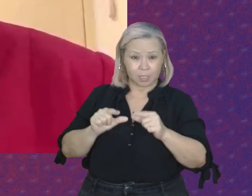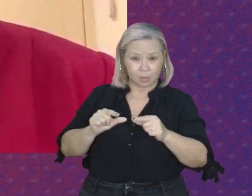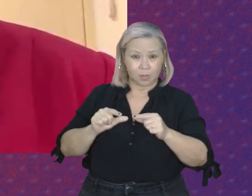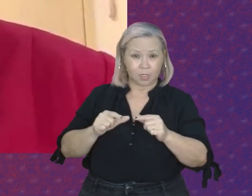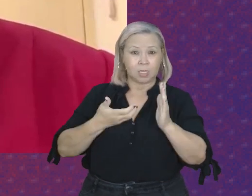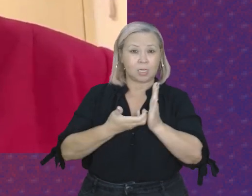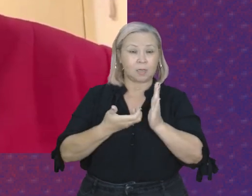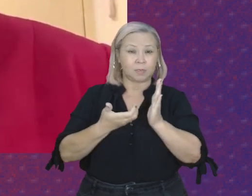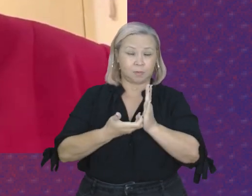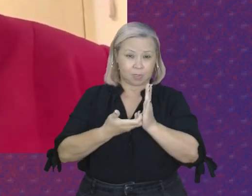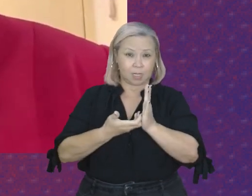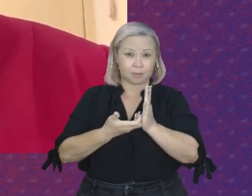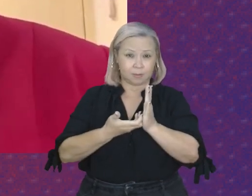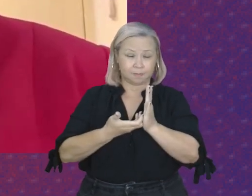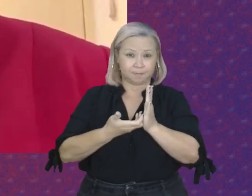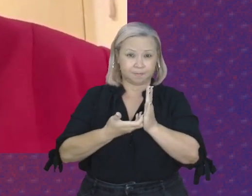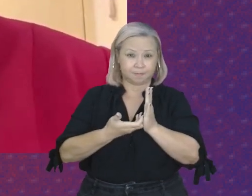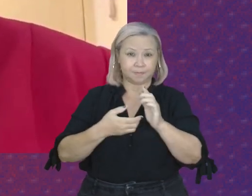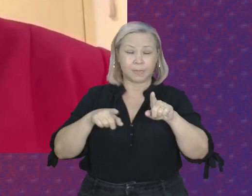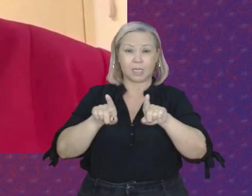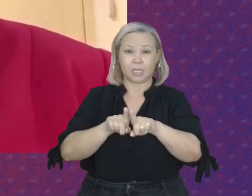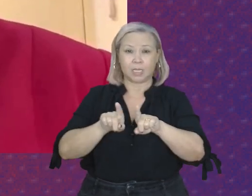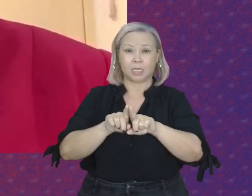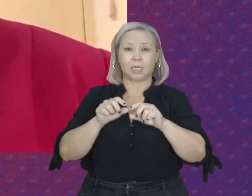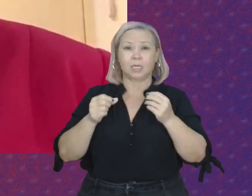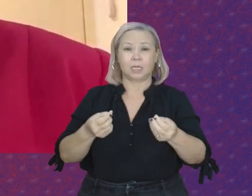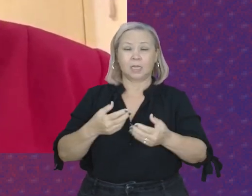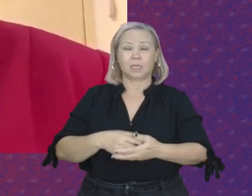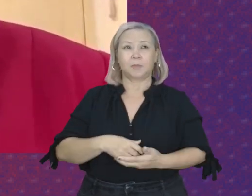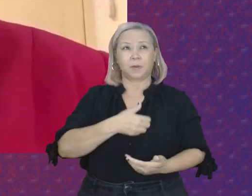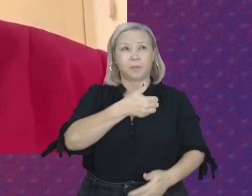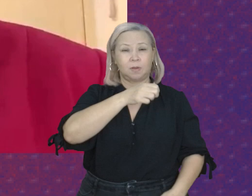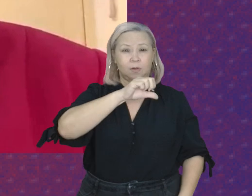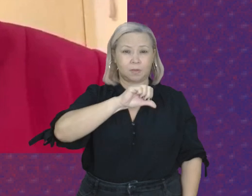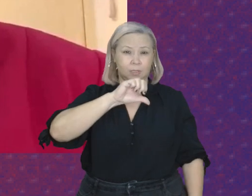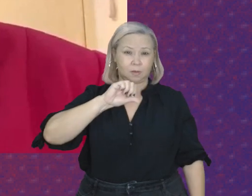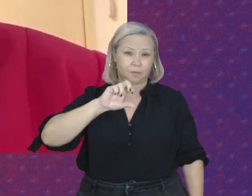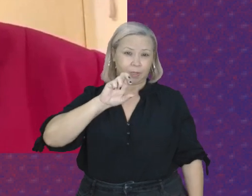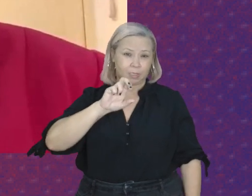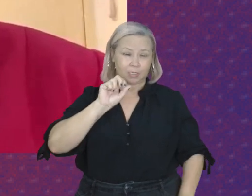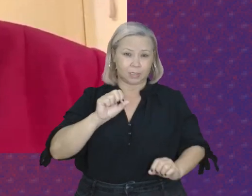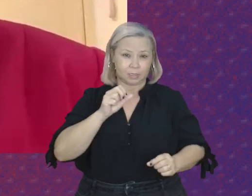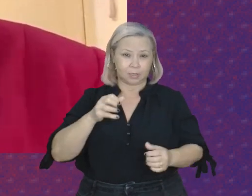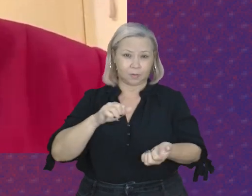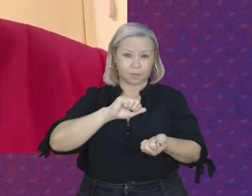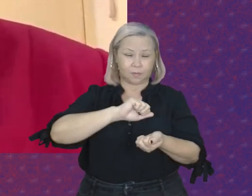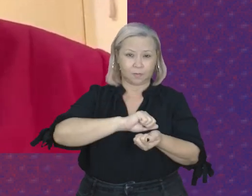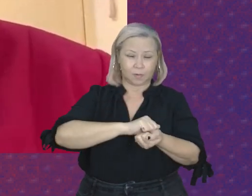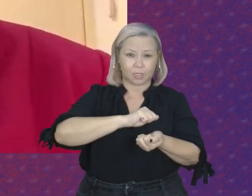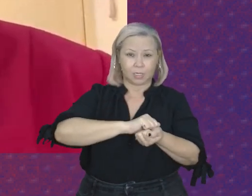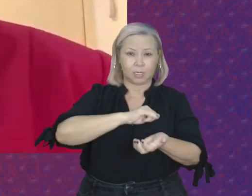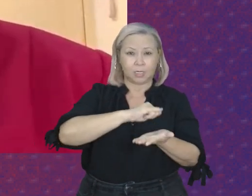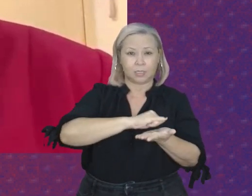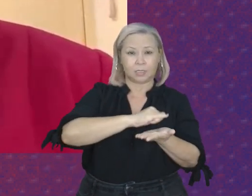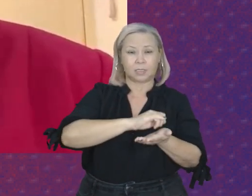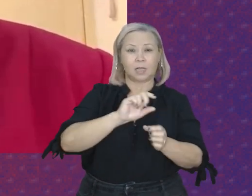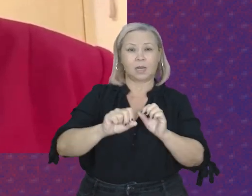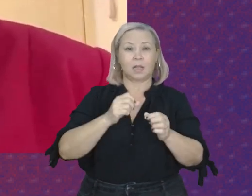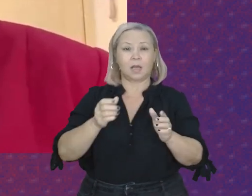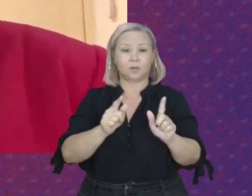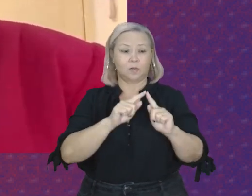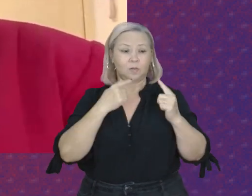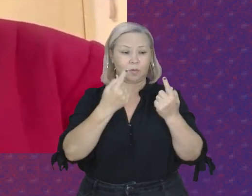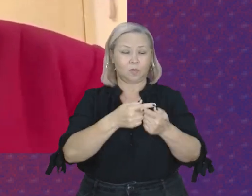dos Deputados, e também, em 1995, foi instalado o primeiro grupo de trabalho